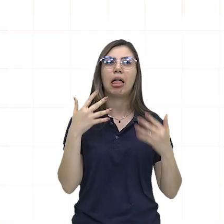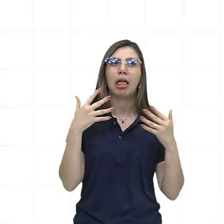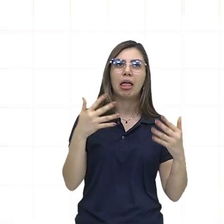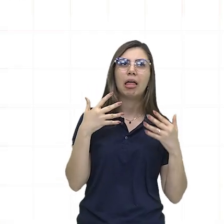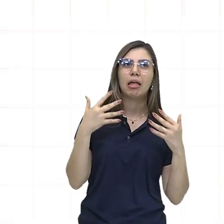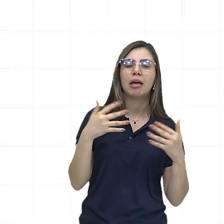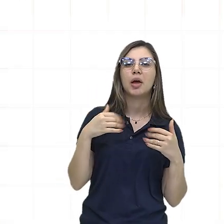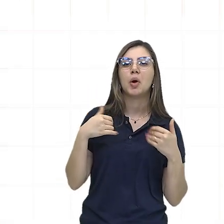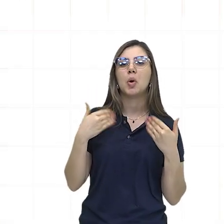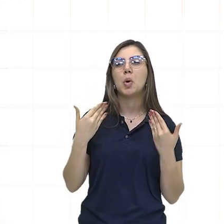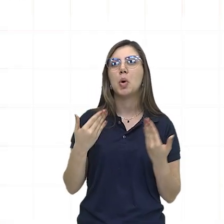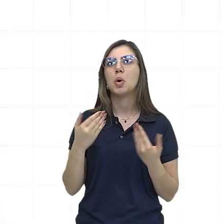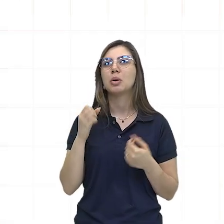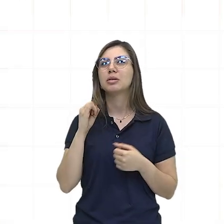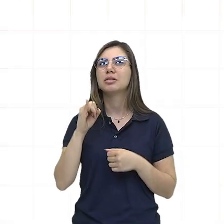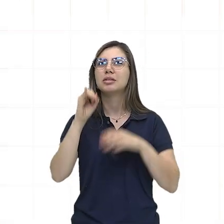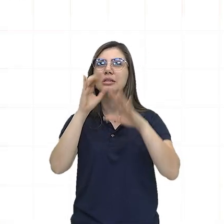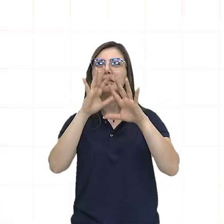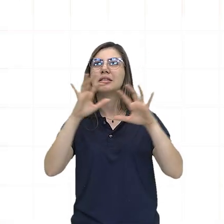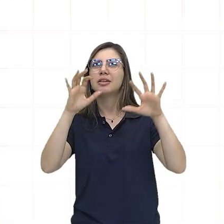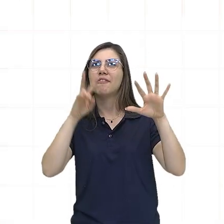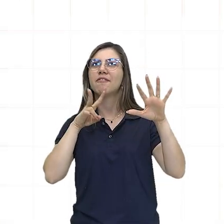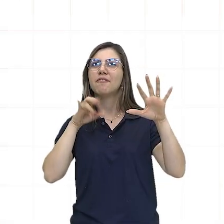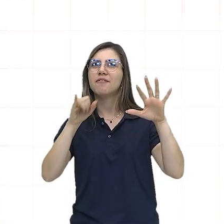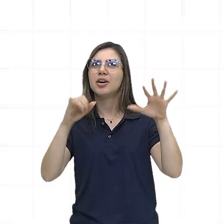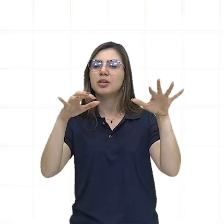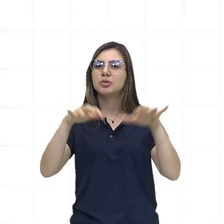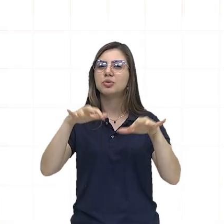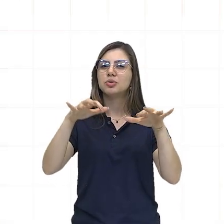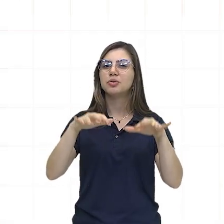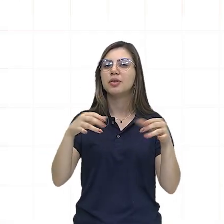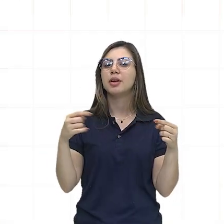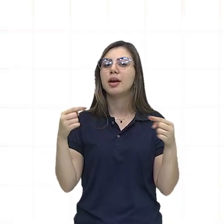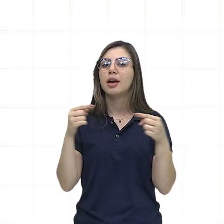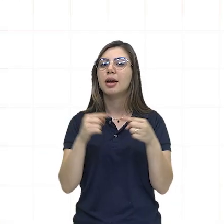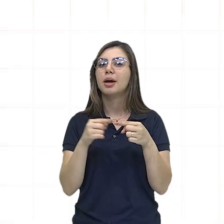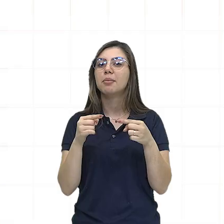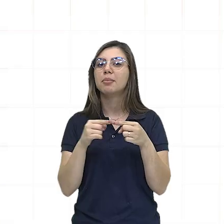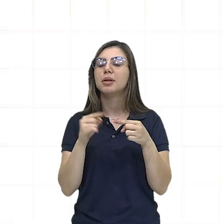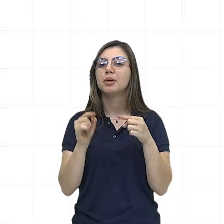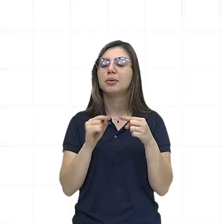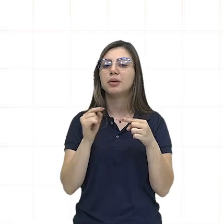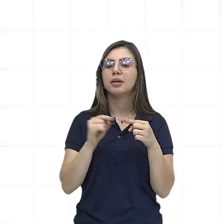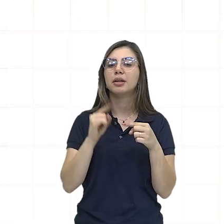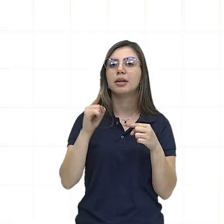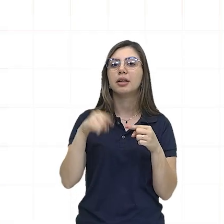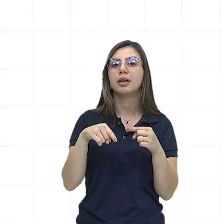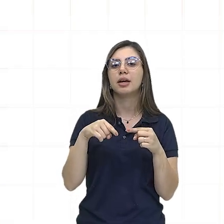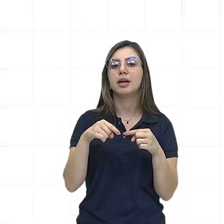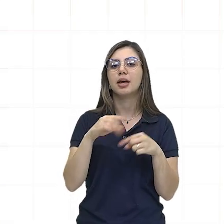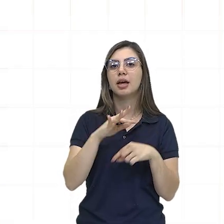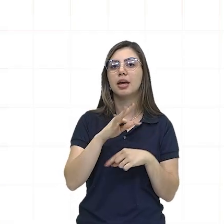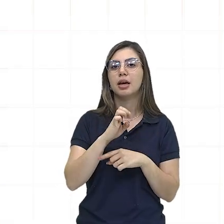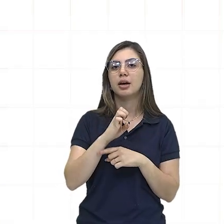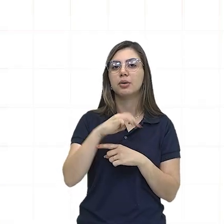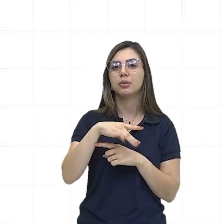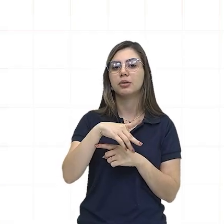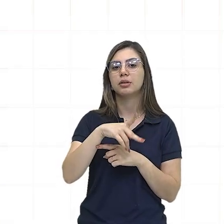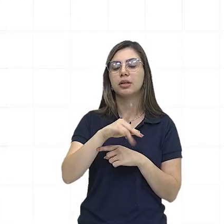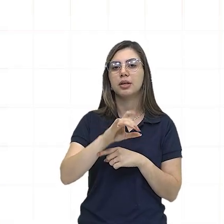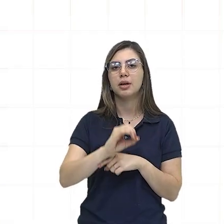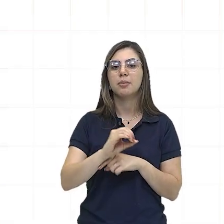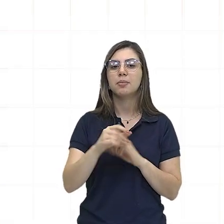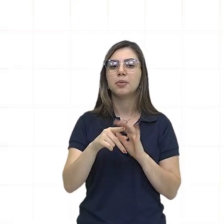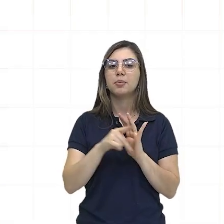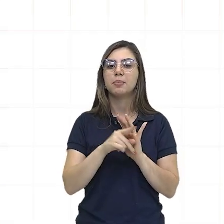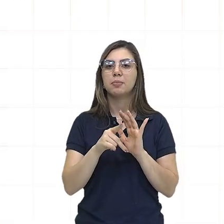quente ou muito calor, ou que o céu está nublado, nós estamos nos referindo ao tempo atmosférico, pois